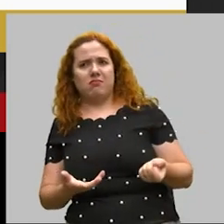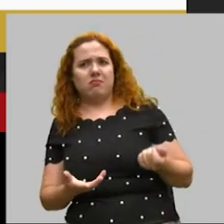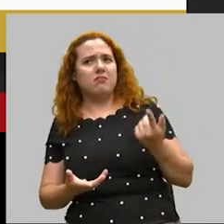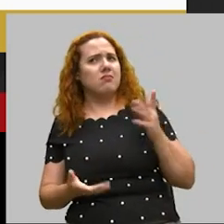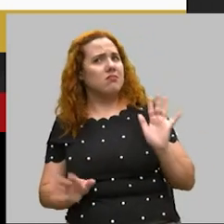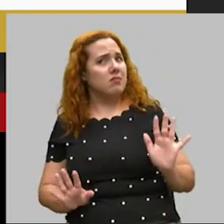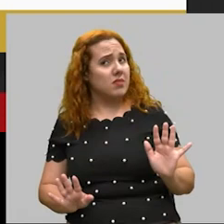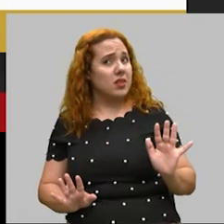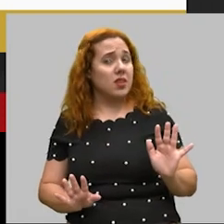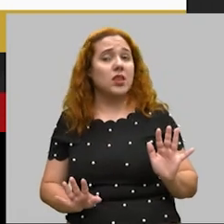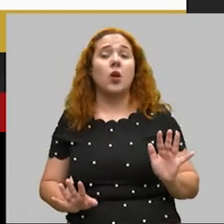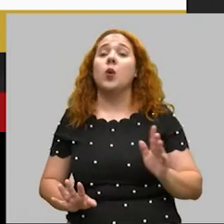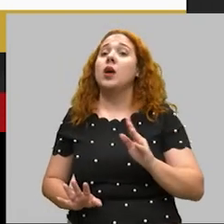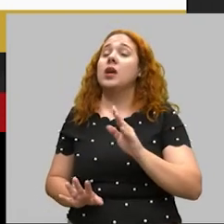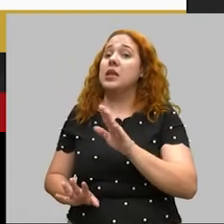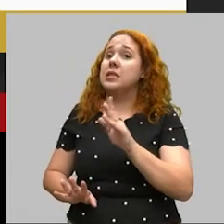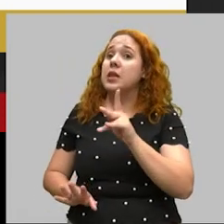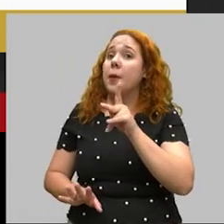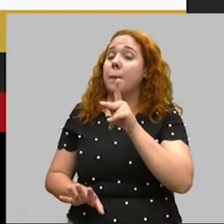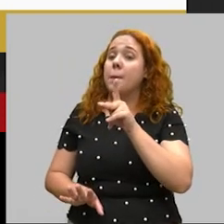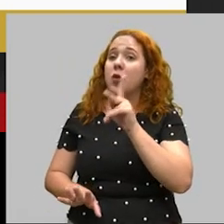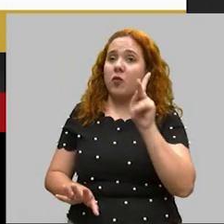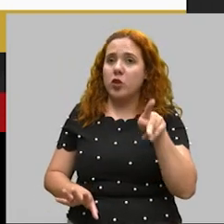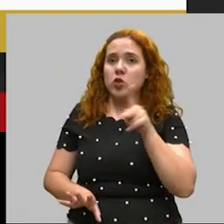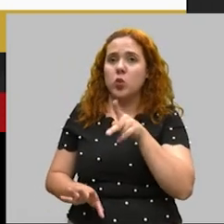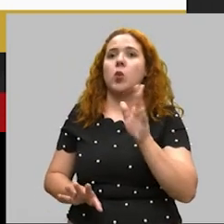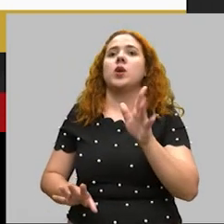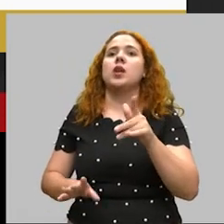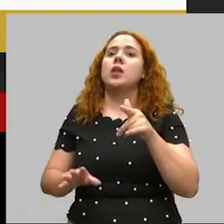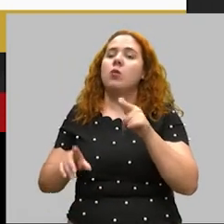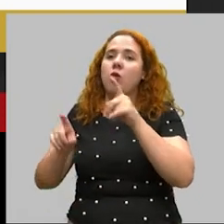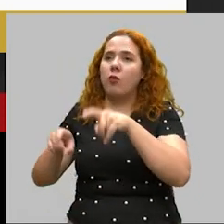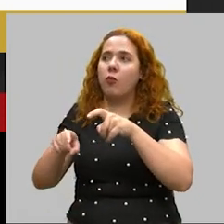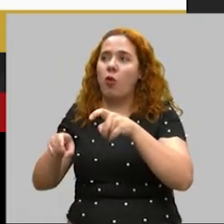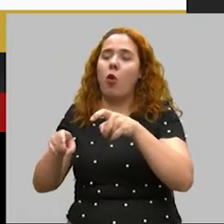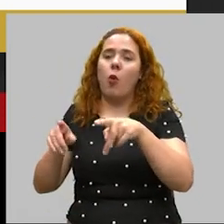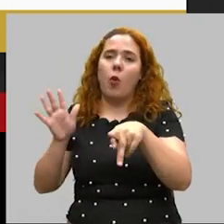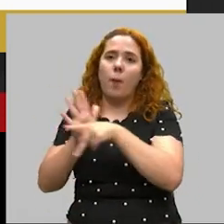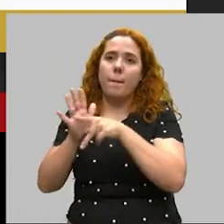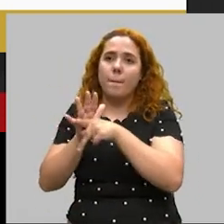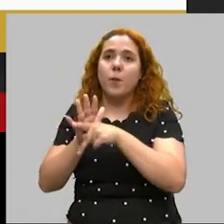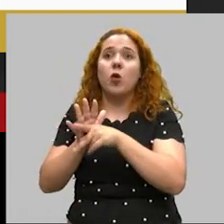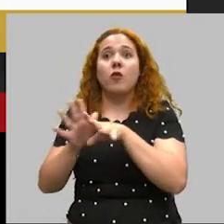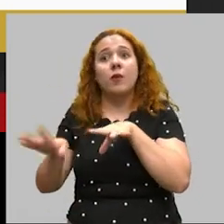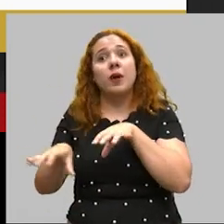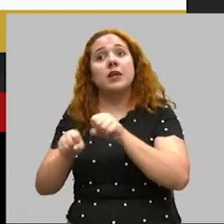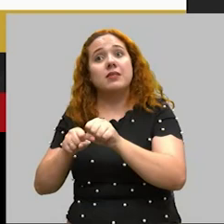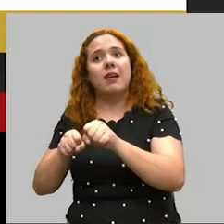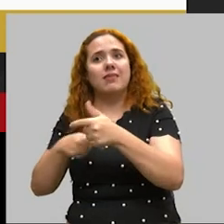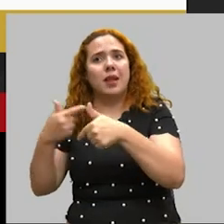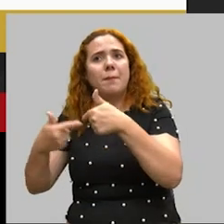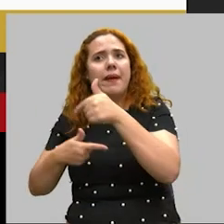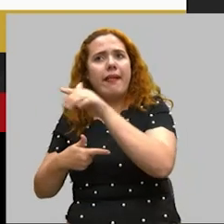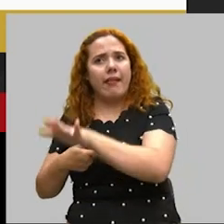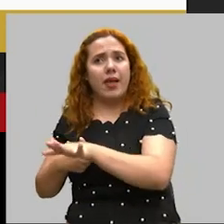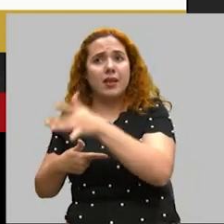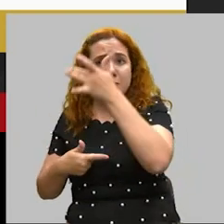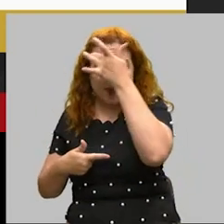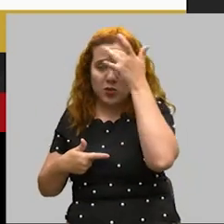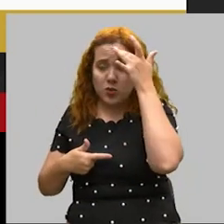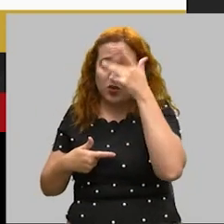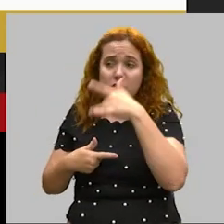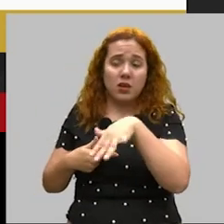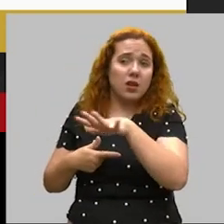facilidade de trabalhar com projetos vinculados ao território uma visão mais integral do conhecimento e na verdade esse